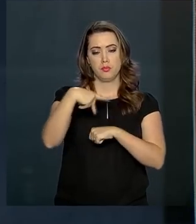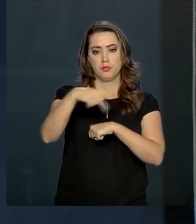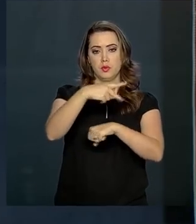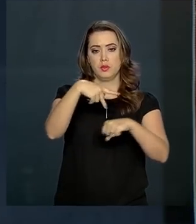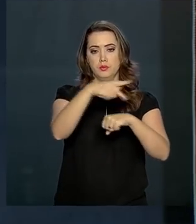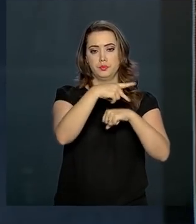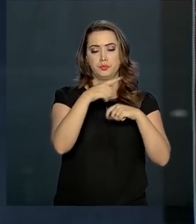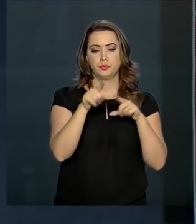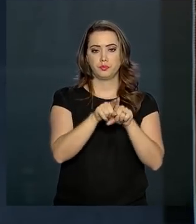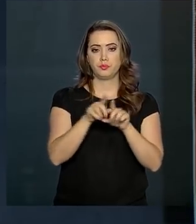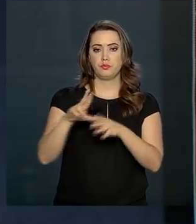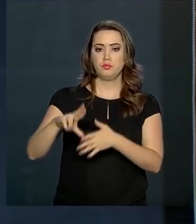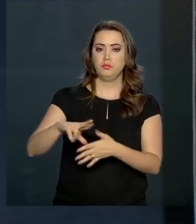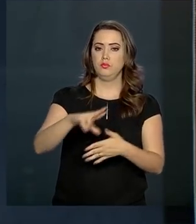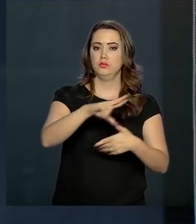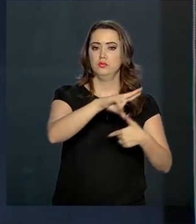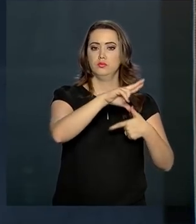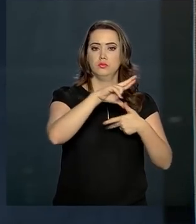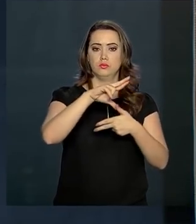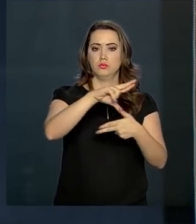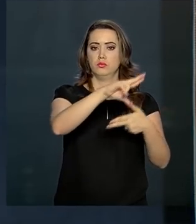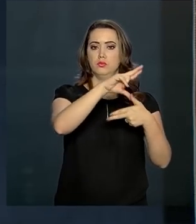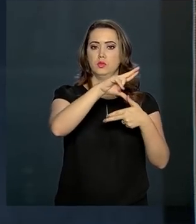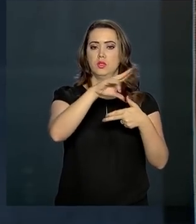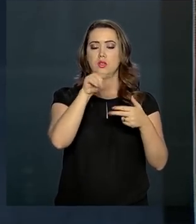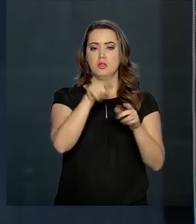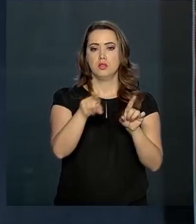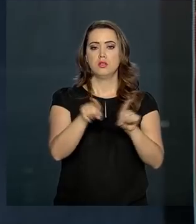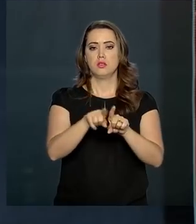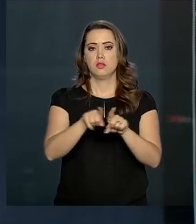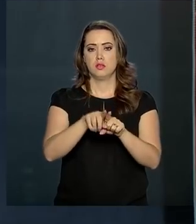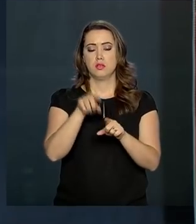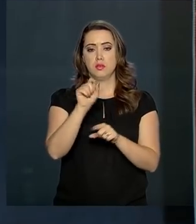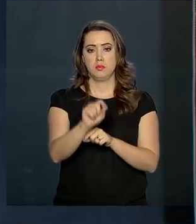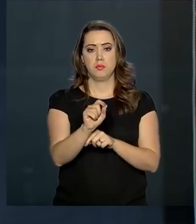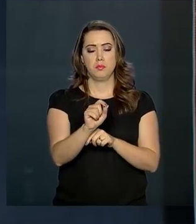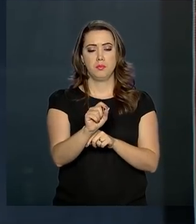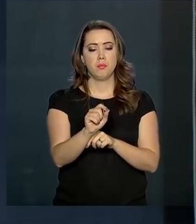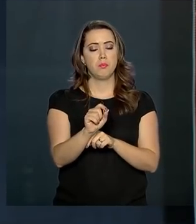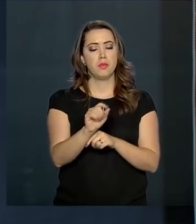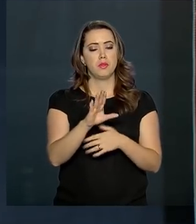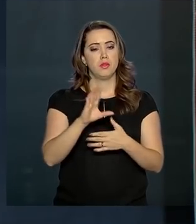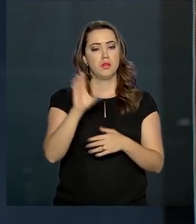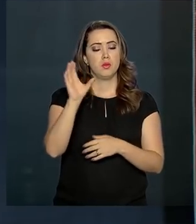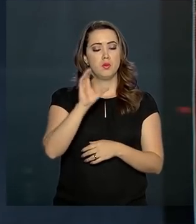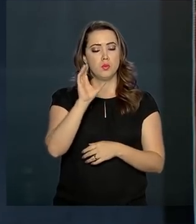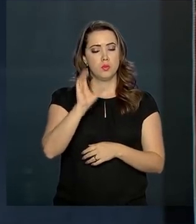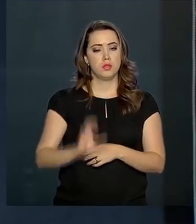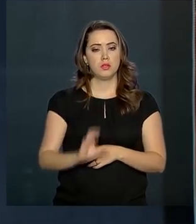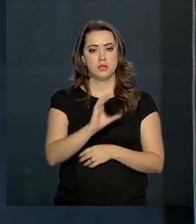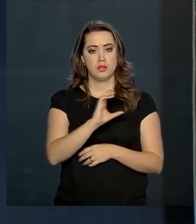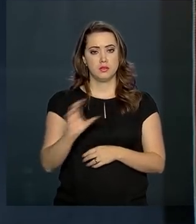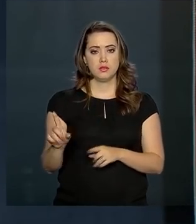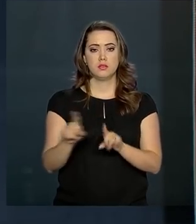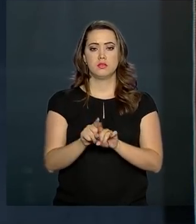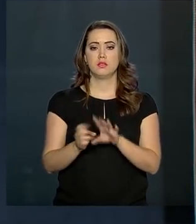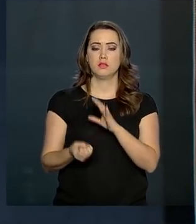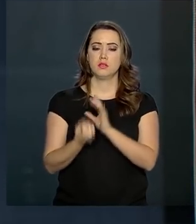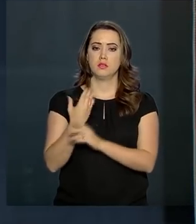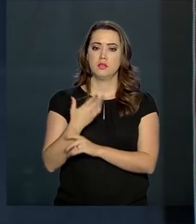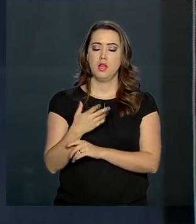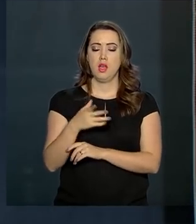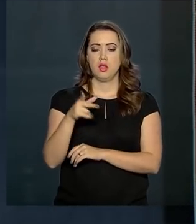países latino-americanos, mais o Canadá. Foi formado em 2017 pelo Peru para denunciar